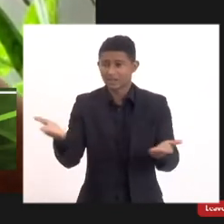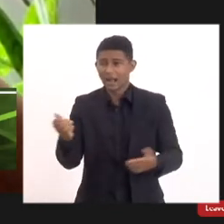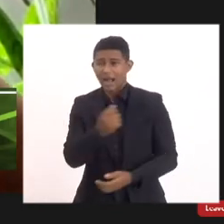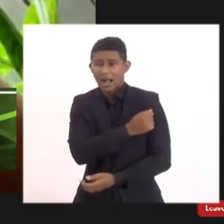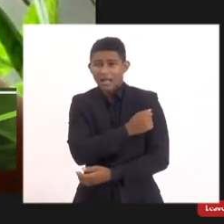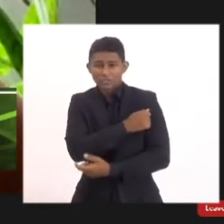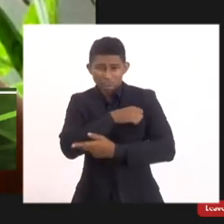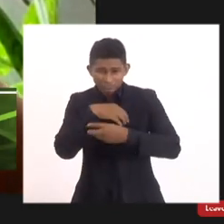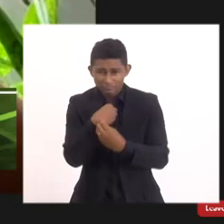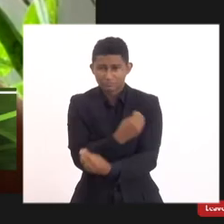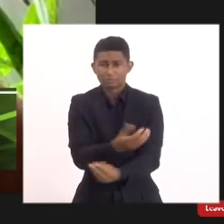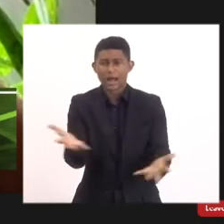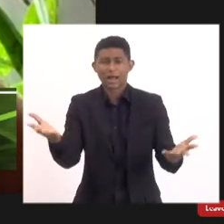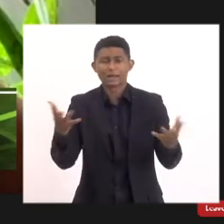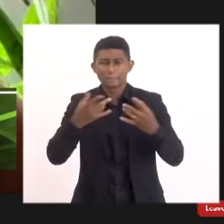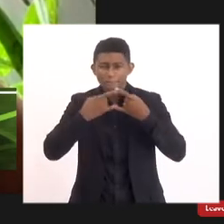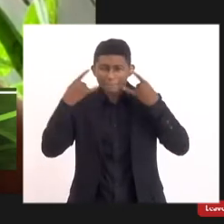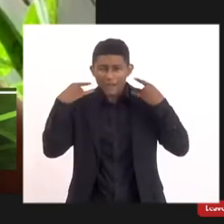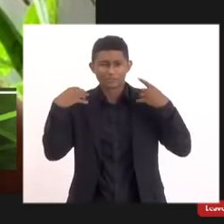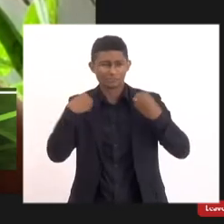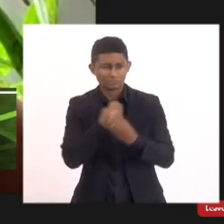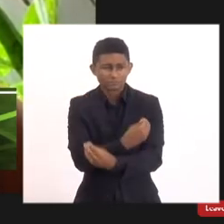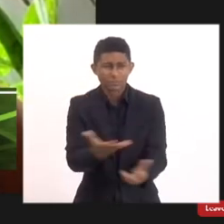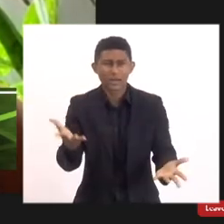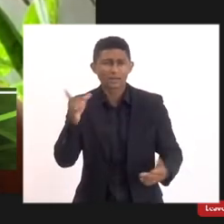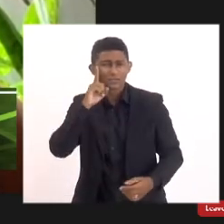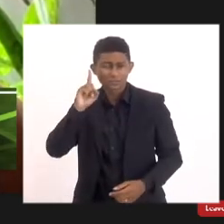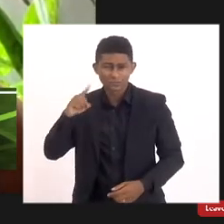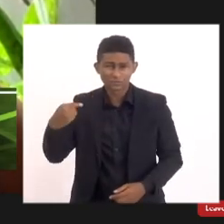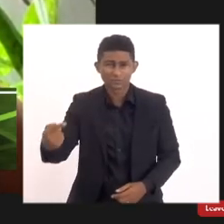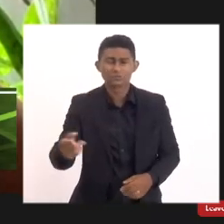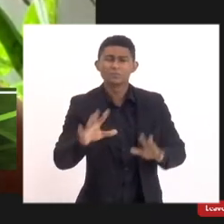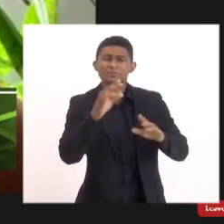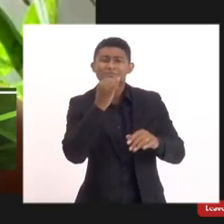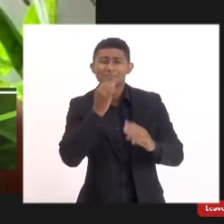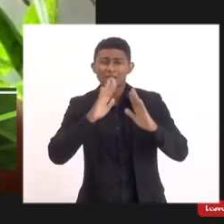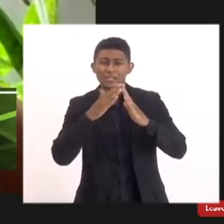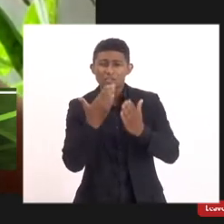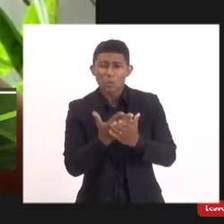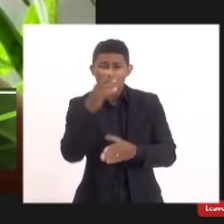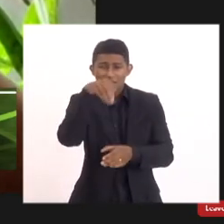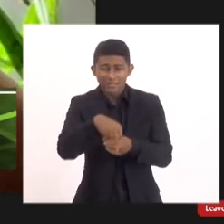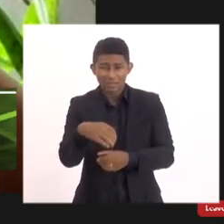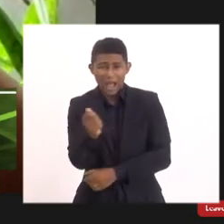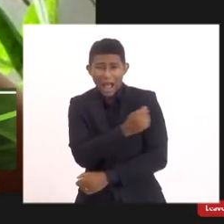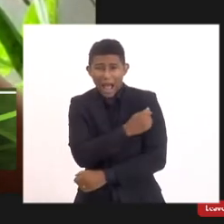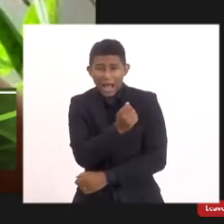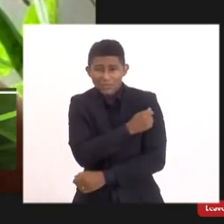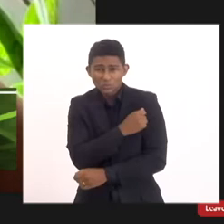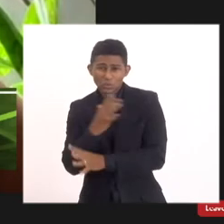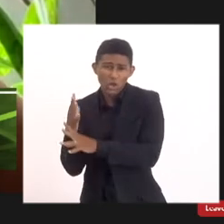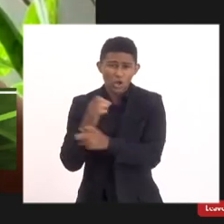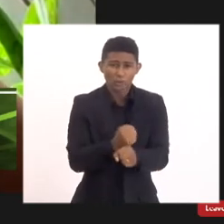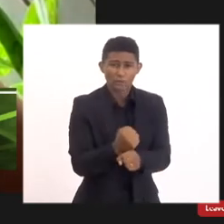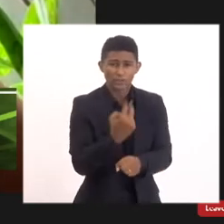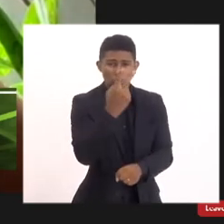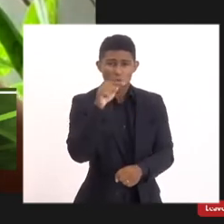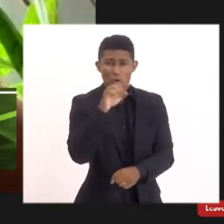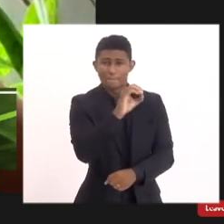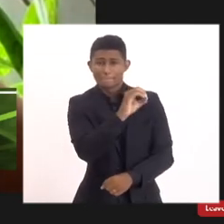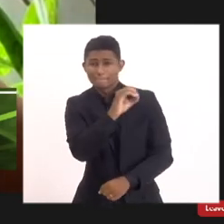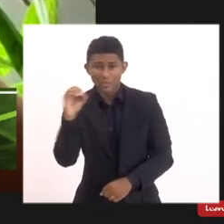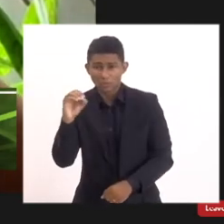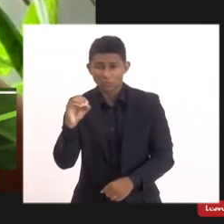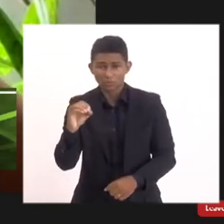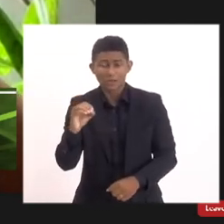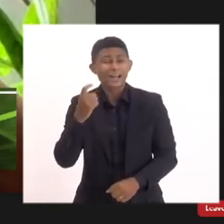Uma escola com 2 mil alunos, veja o gasto que se terá com